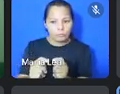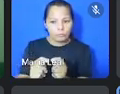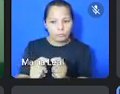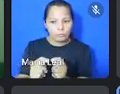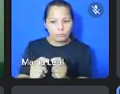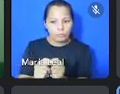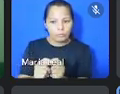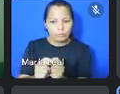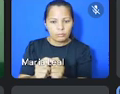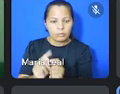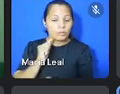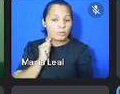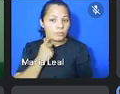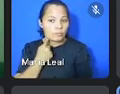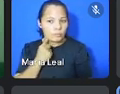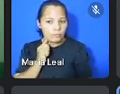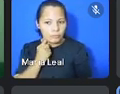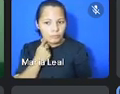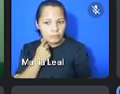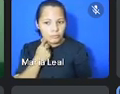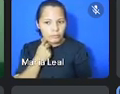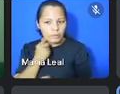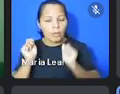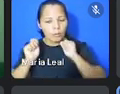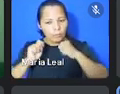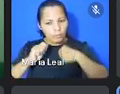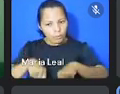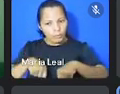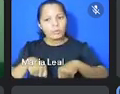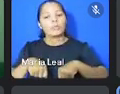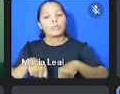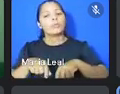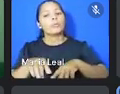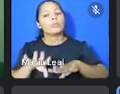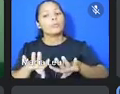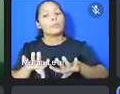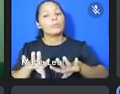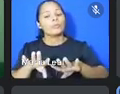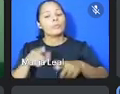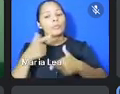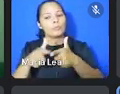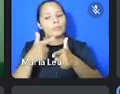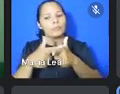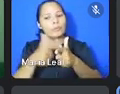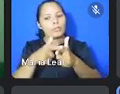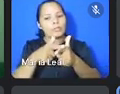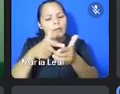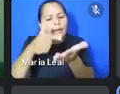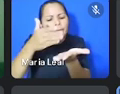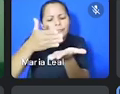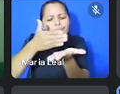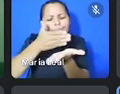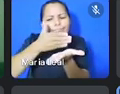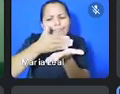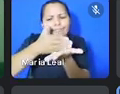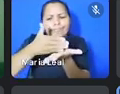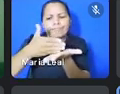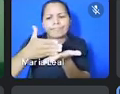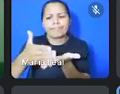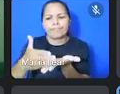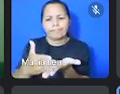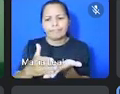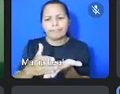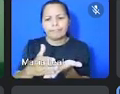se esse poluente, que é uma das hipóteses do problema, ele estiver bem diluído, a quantidade